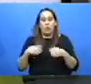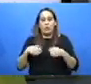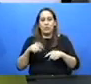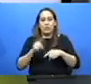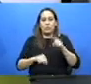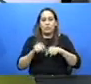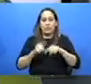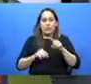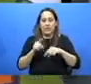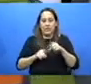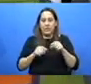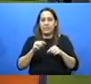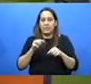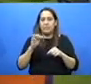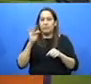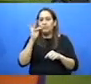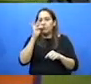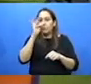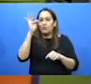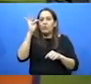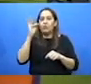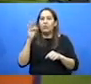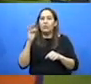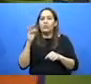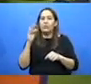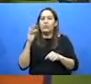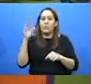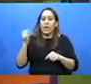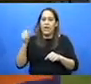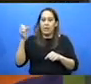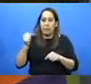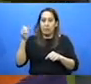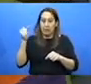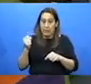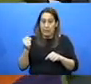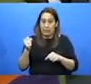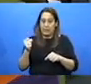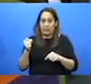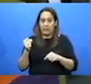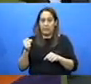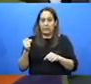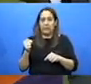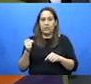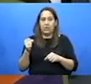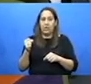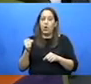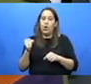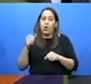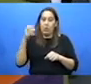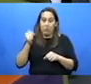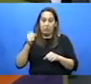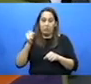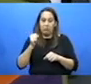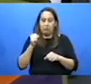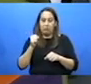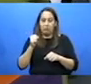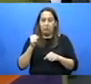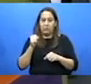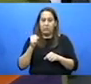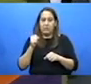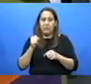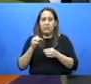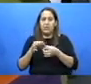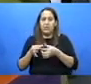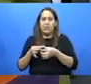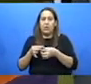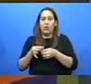materiais, flores brancas com hastes de pelo menos 15 centímetros, então tem que ser uma florzinha que tenha uma